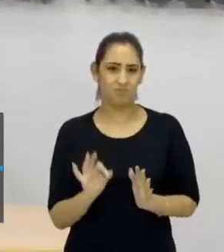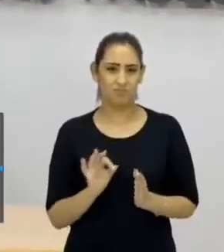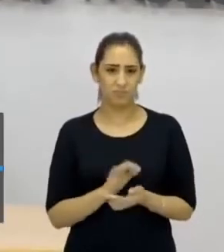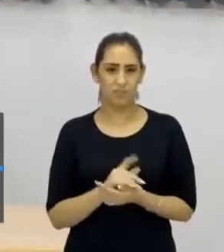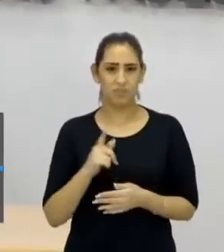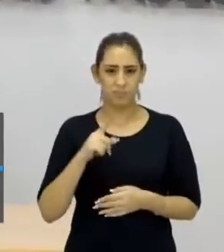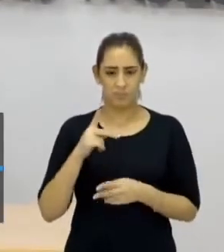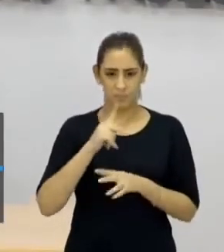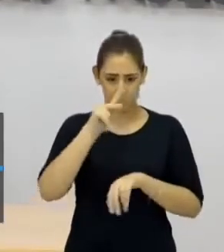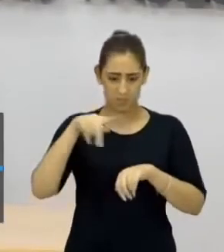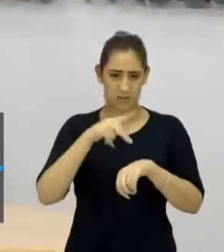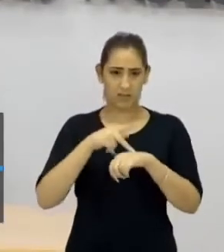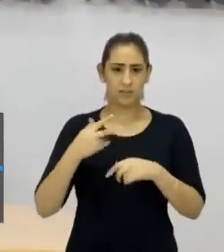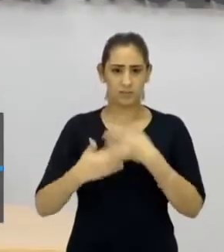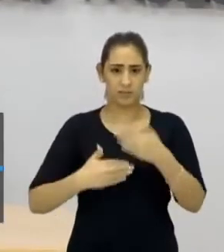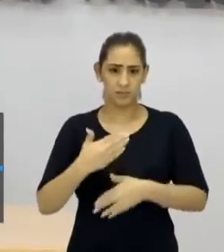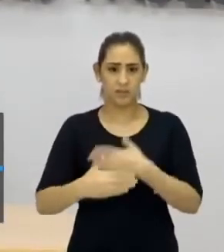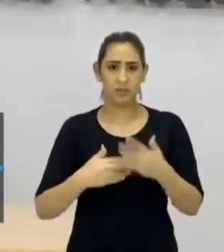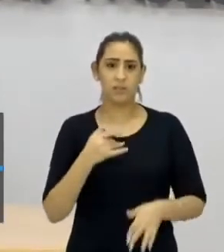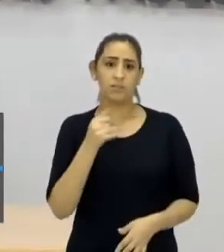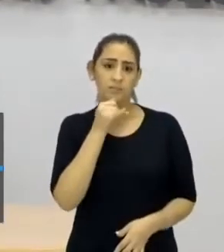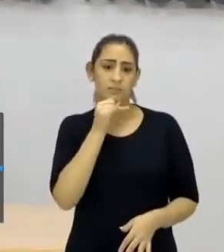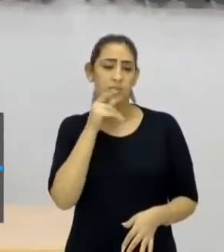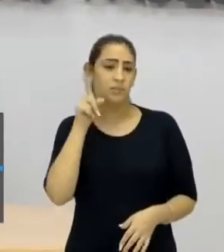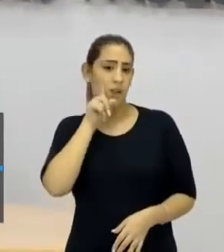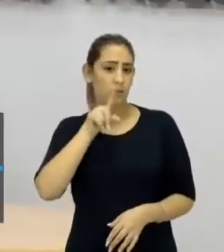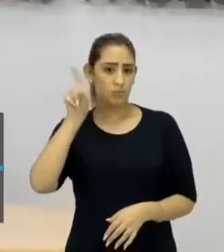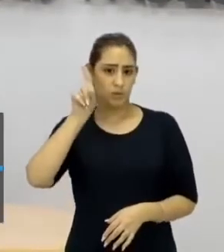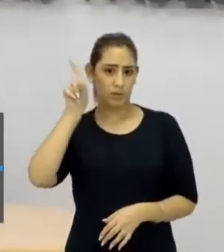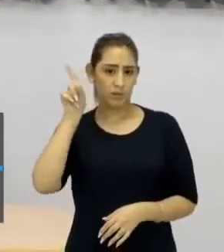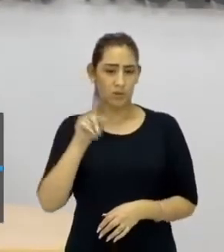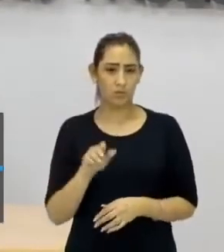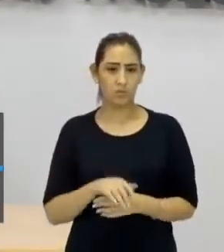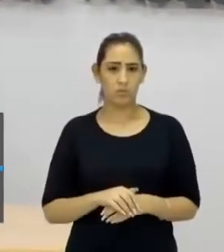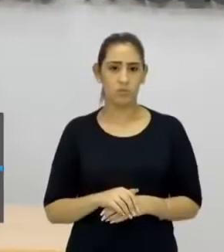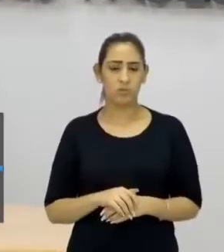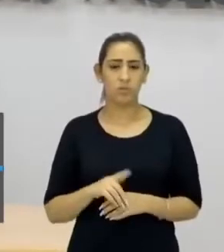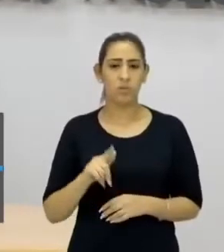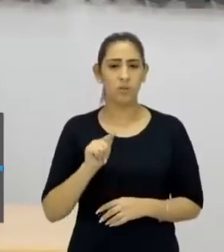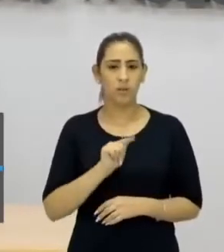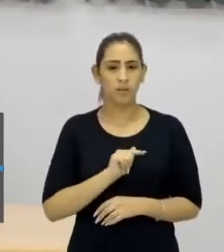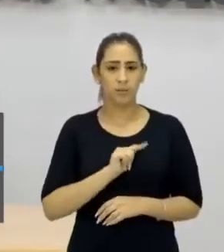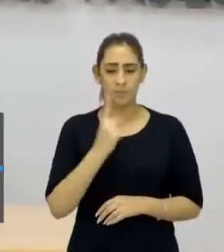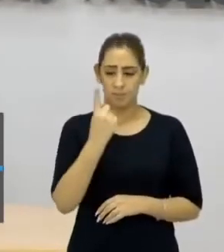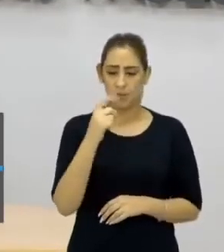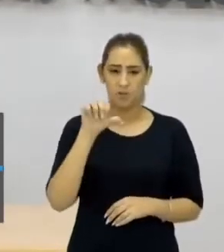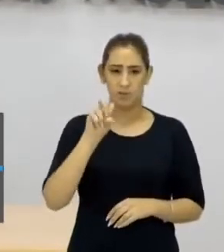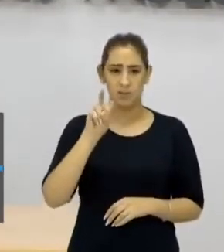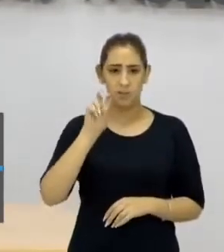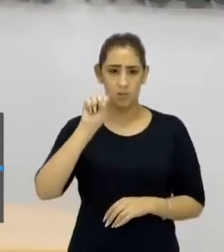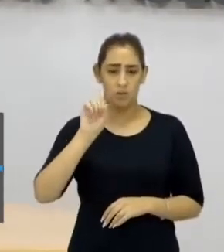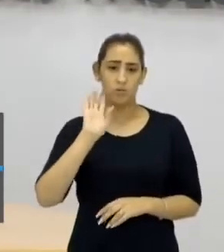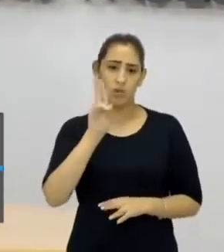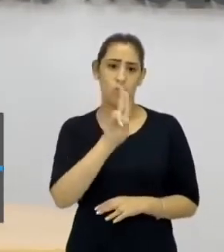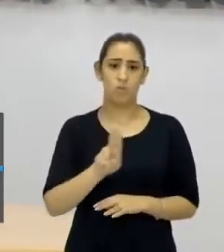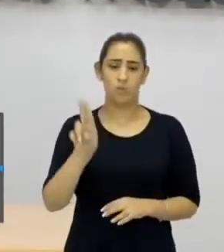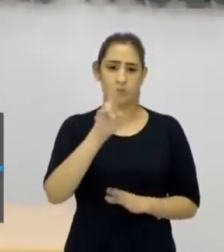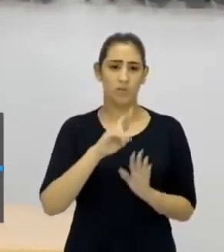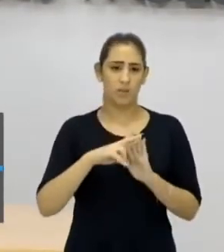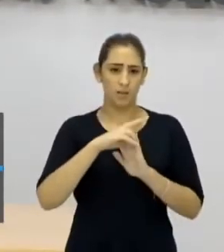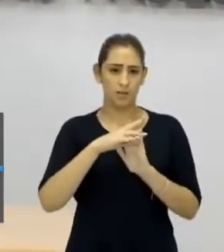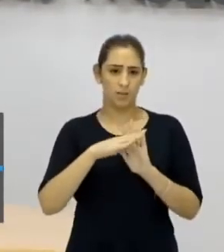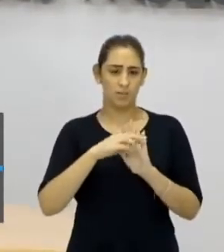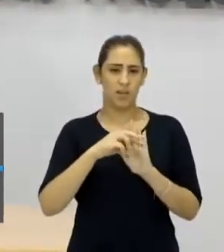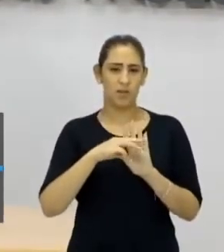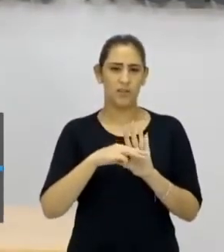países desenvolvidos, como é o caso, por exemplo, dos Estados Unidos, que já na década de 1950 já utilizava aí